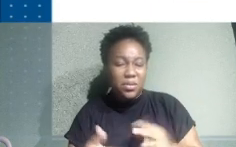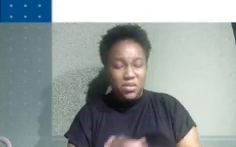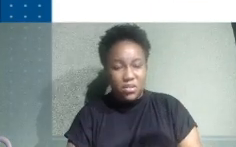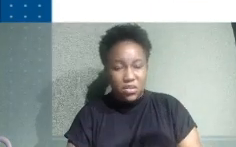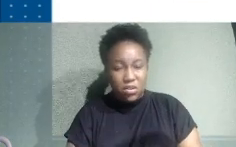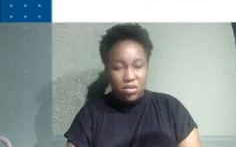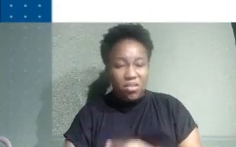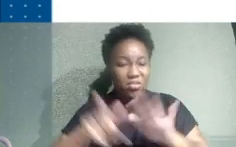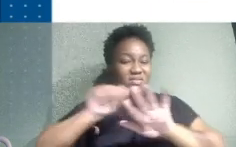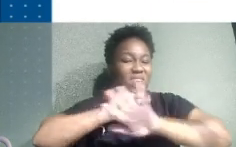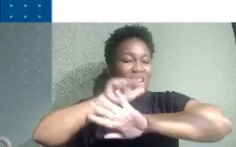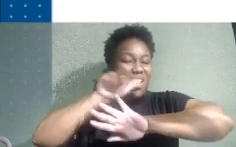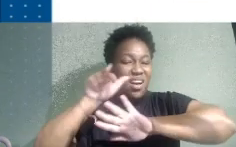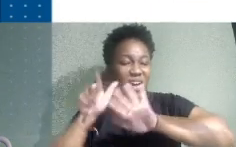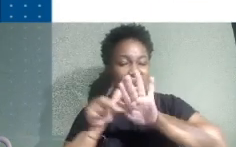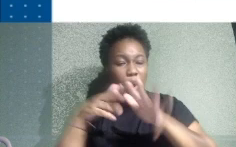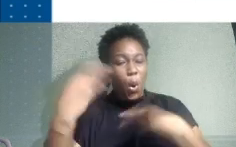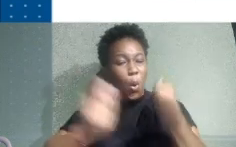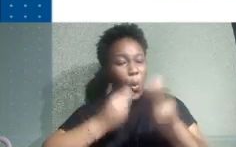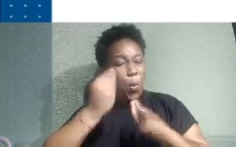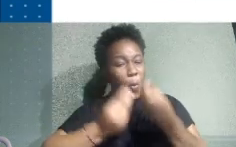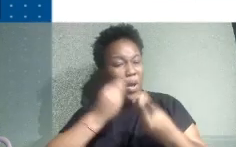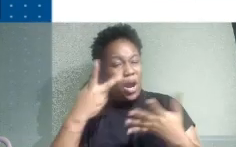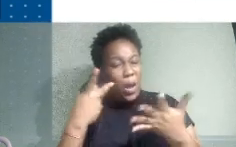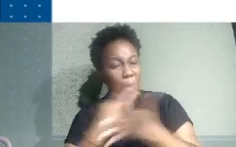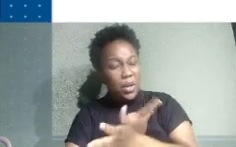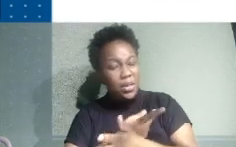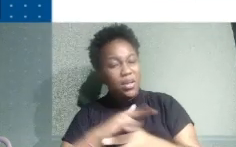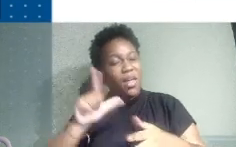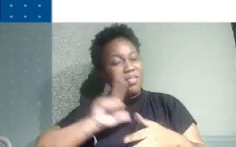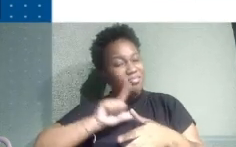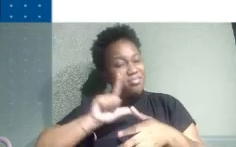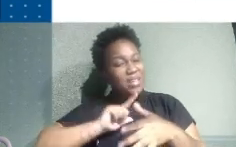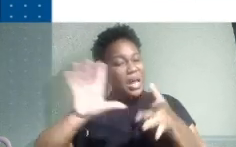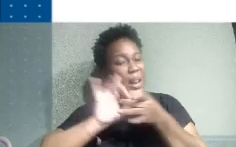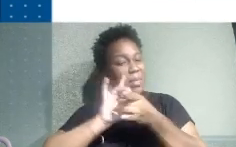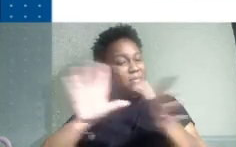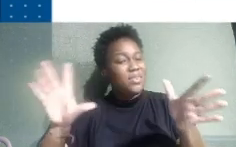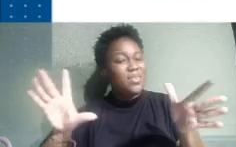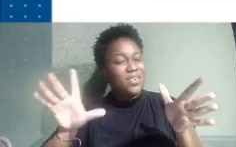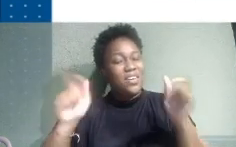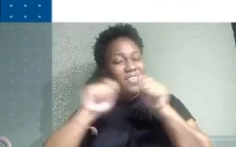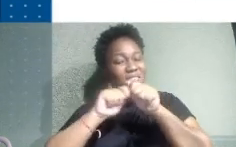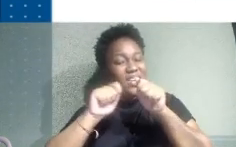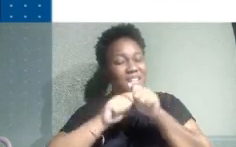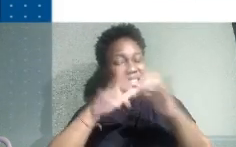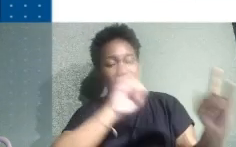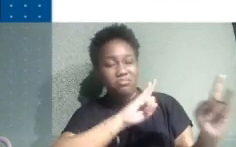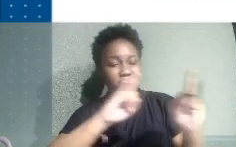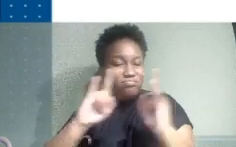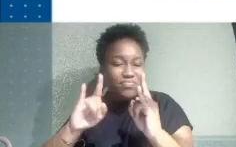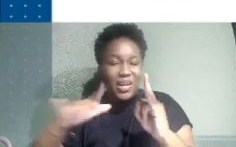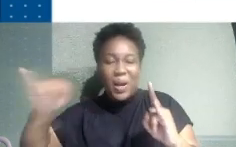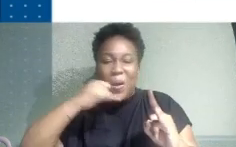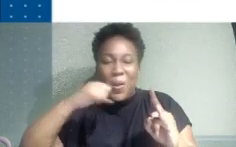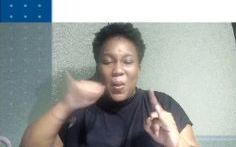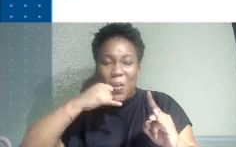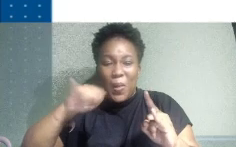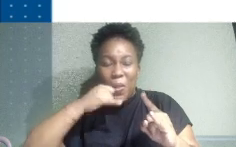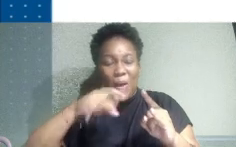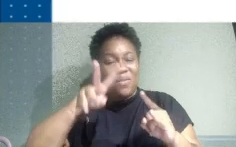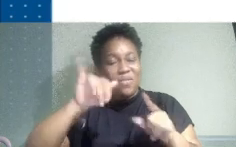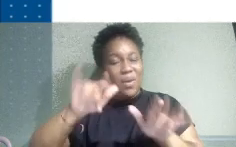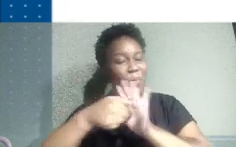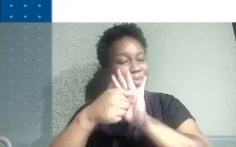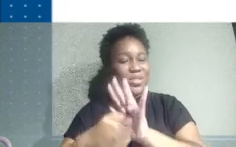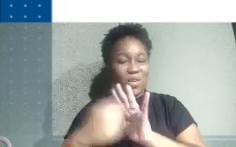dentre outras, né? Como que funciona? Você tem meio que uma liberdade um pouquinho maior para fazer a instalação desses sistemas. Eu vou mostrar para vocês uma foto,